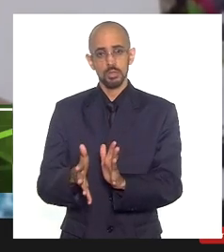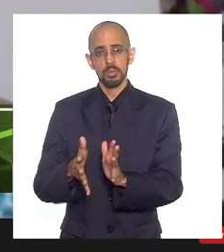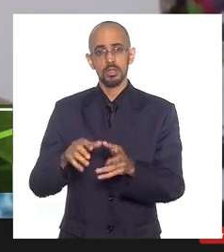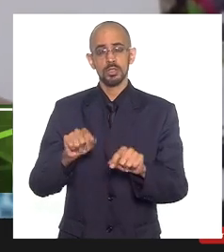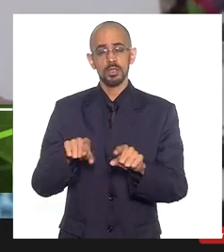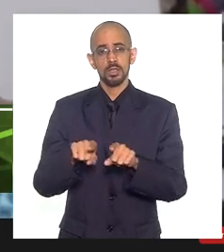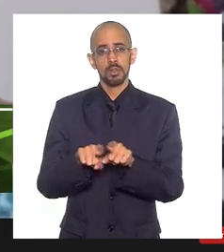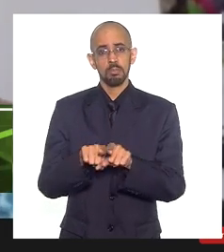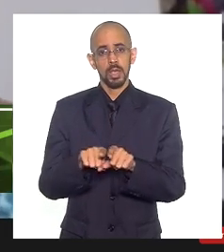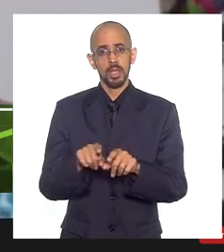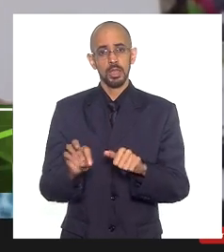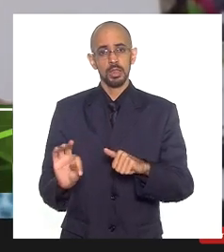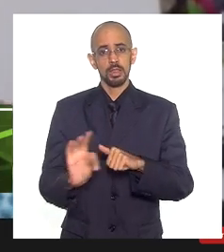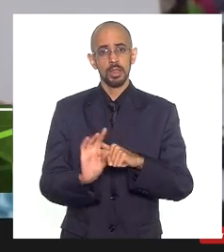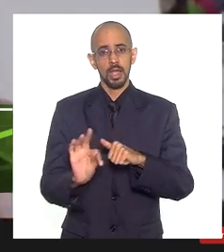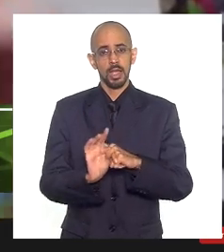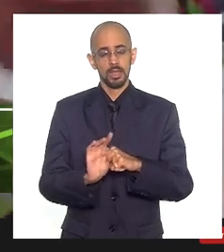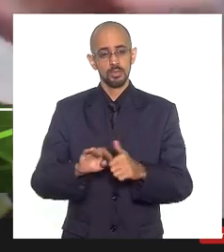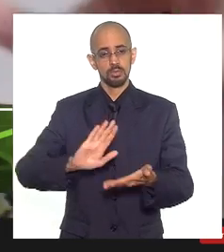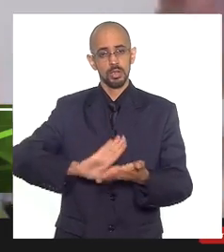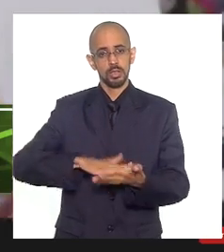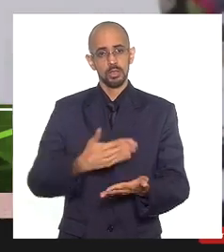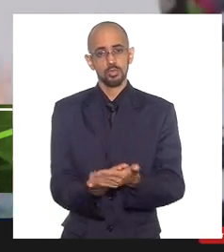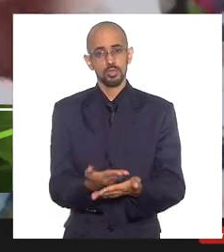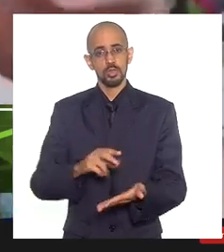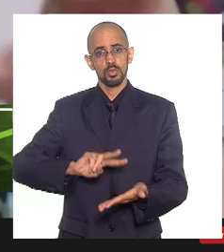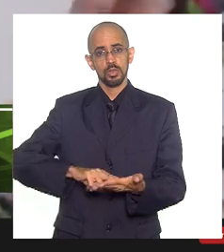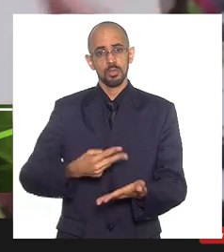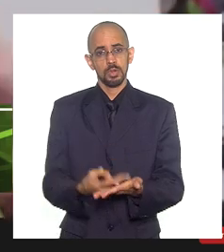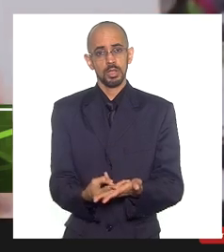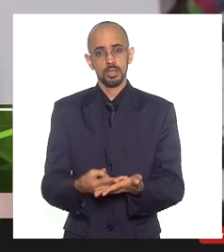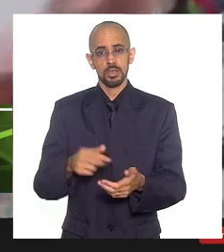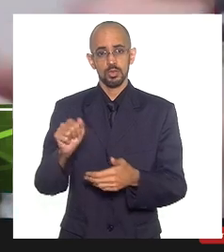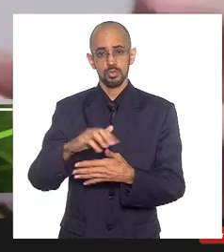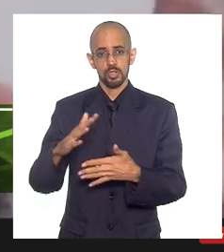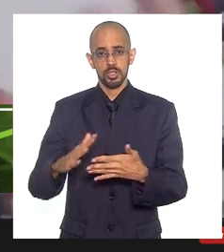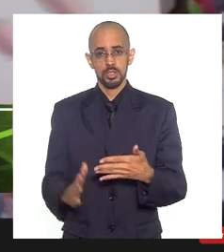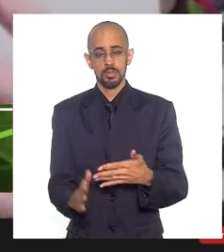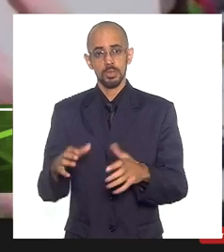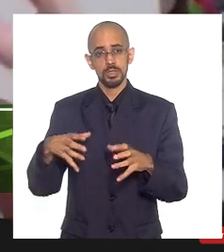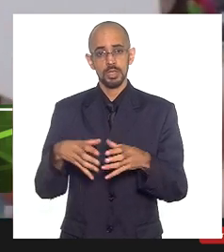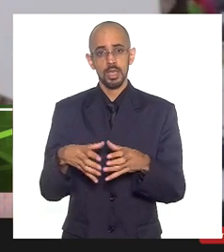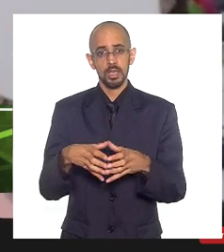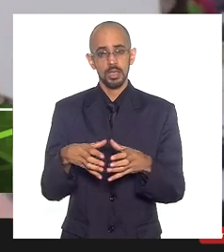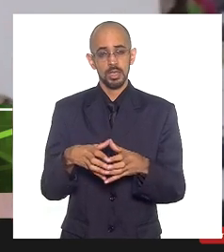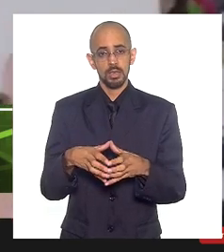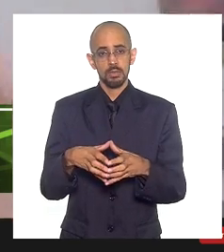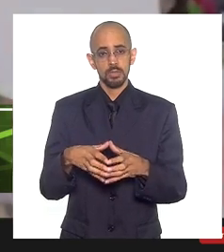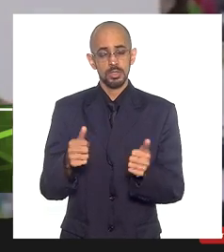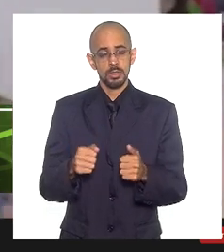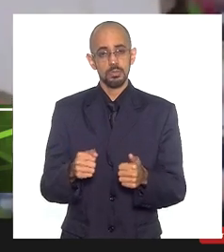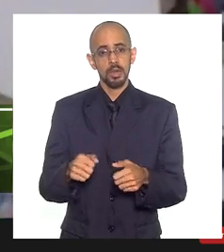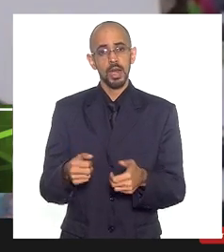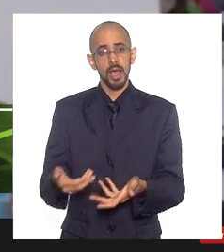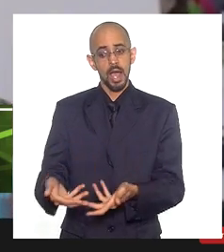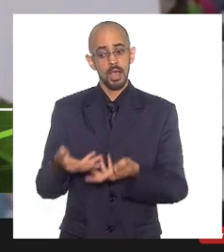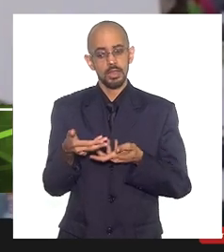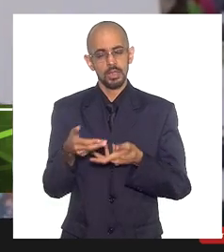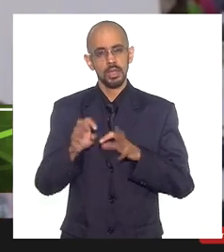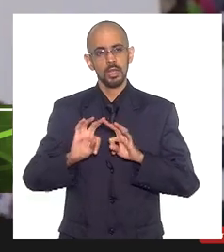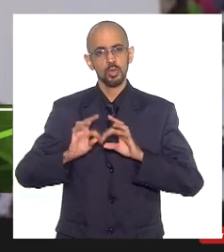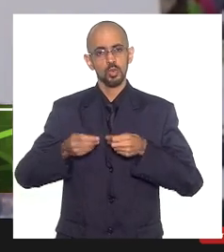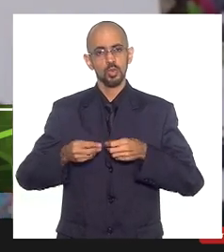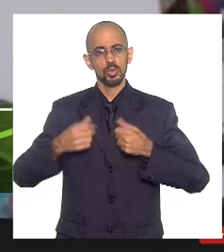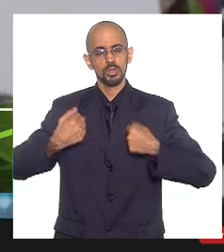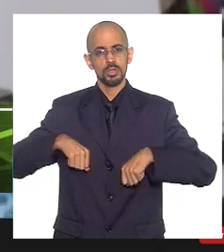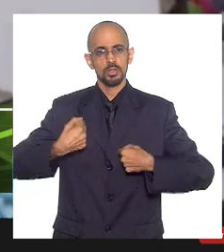de tradução e interpretação de libras e enfim e equipes para atender a todas as demandas específicas